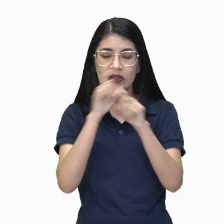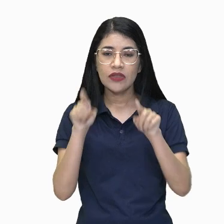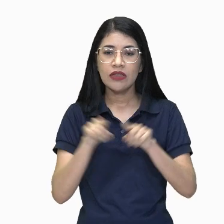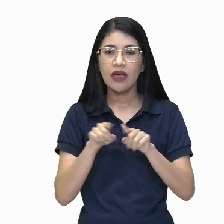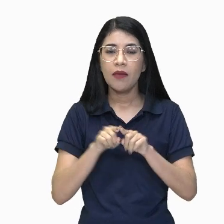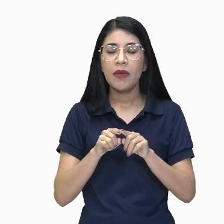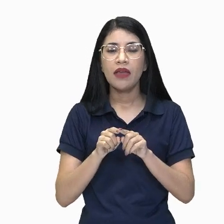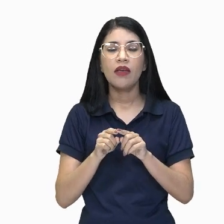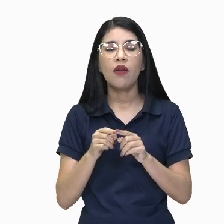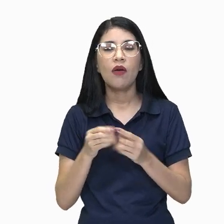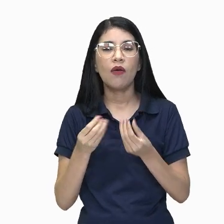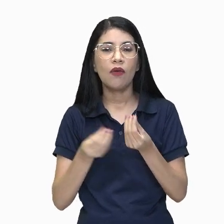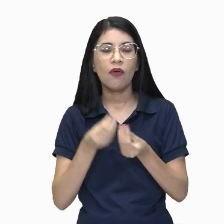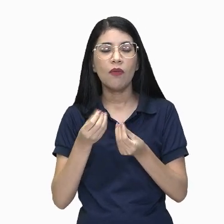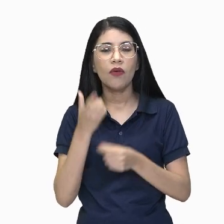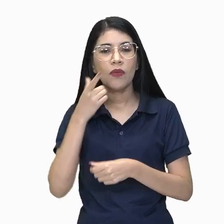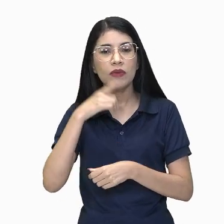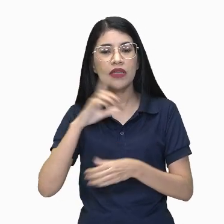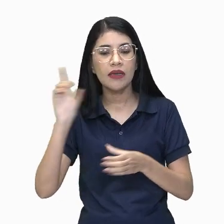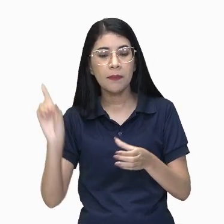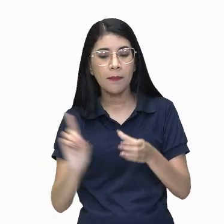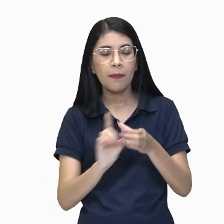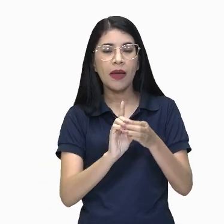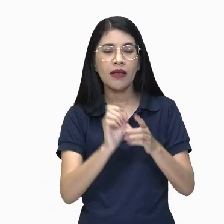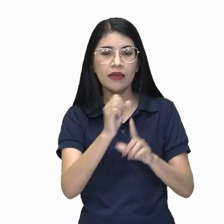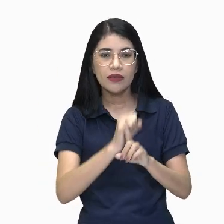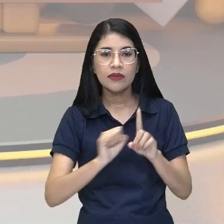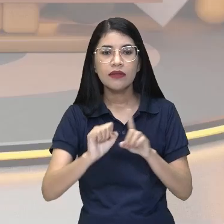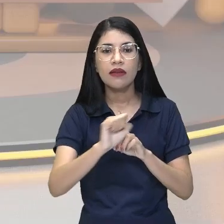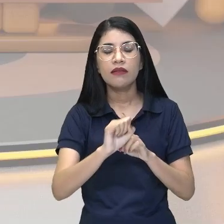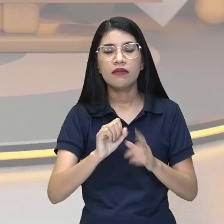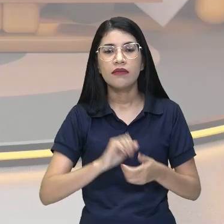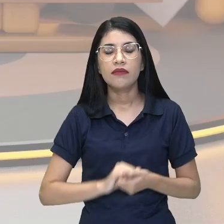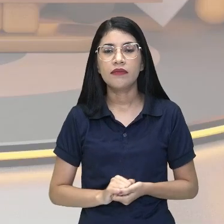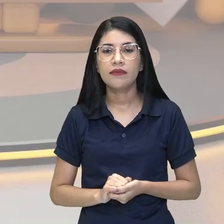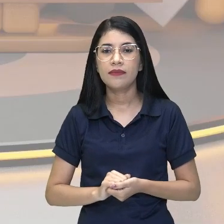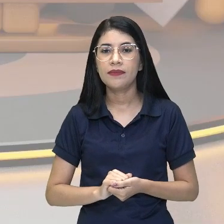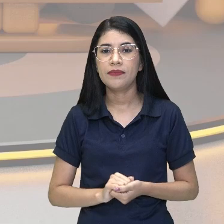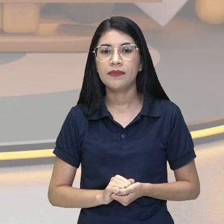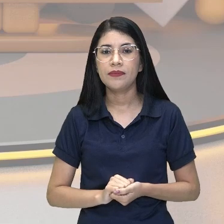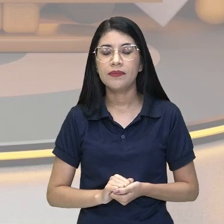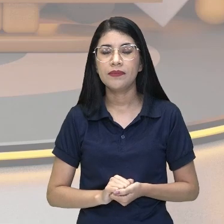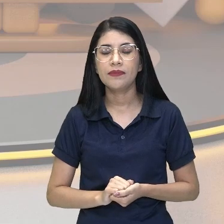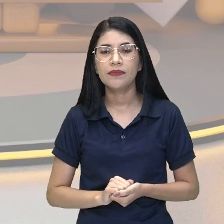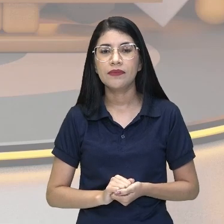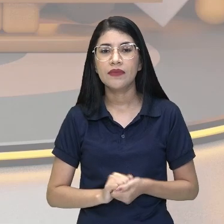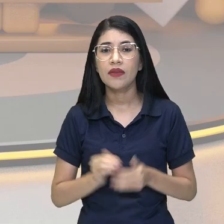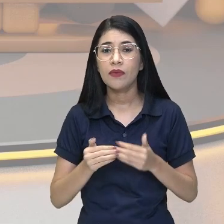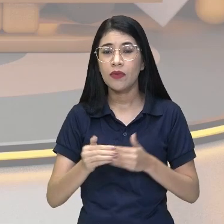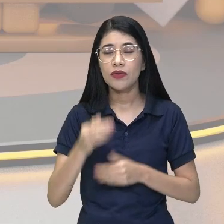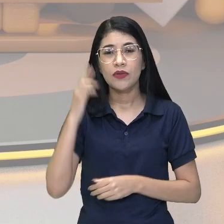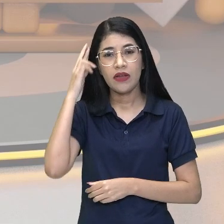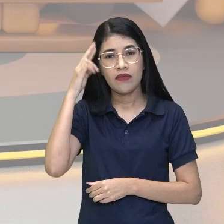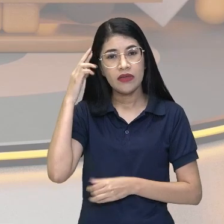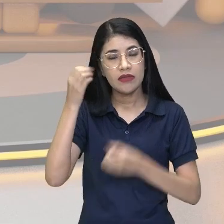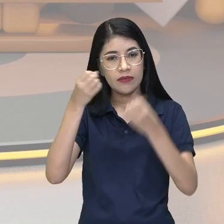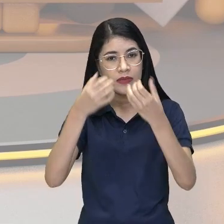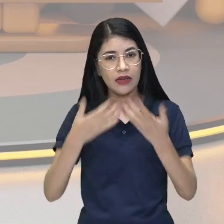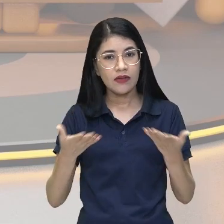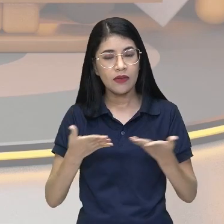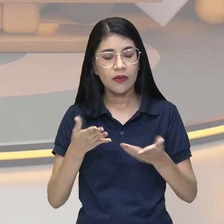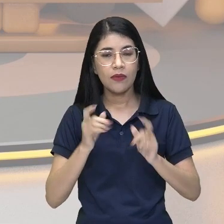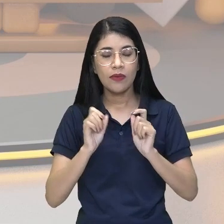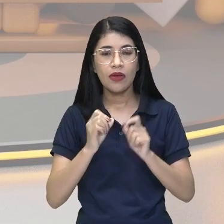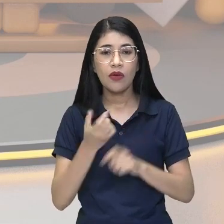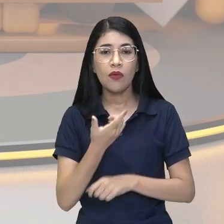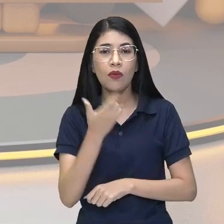integração dos negros na sociedade, certo? Vamos então continuar a nossa reflexão aqui, falando agora de uma nova